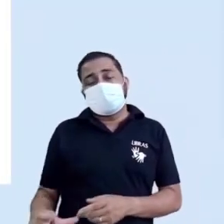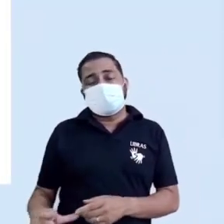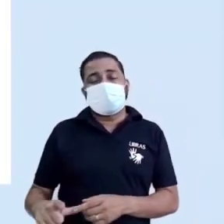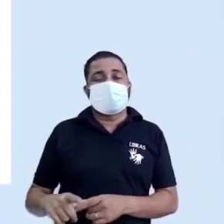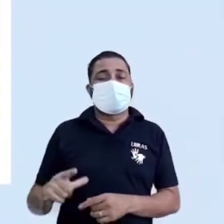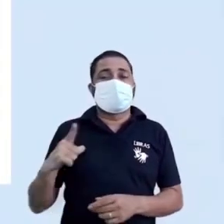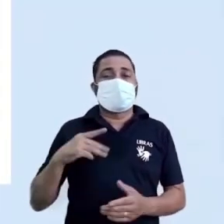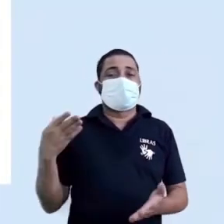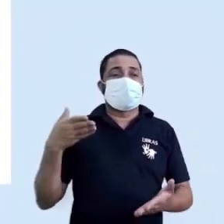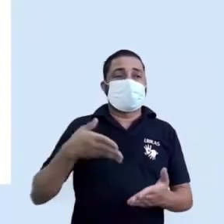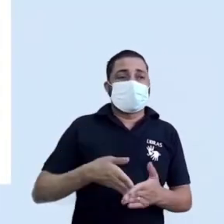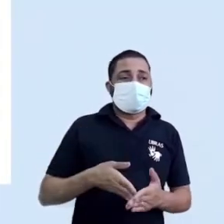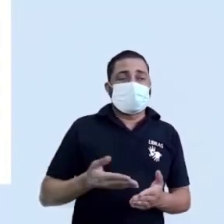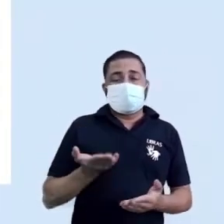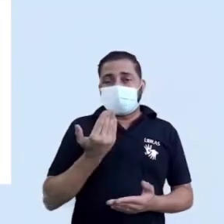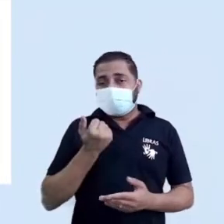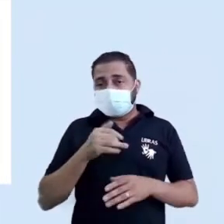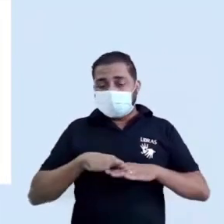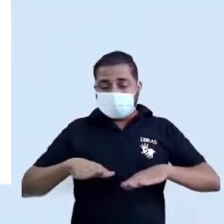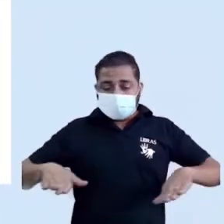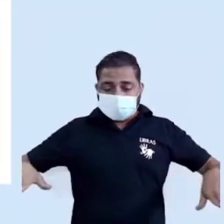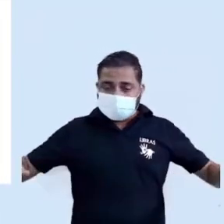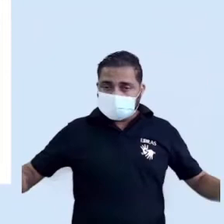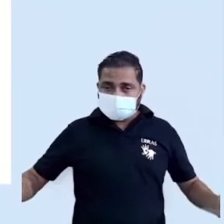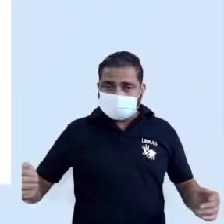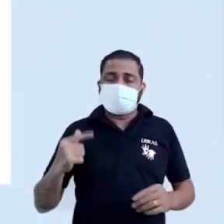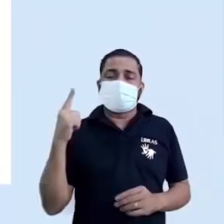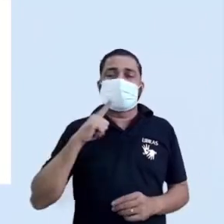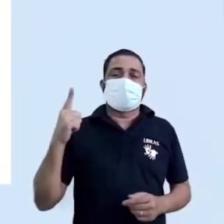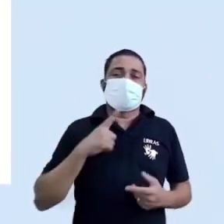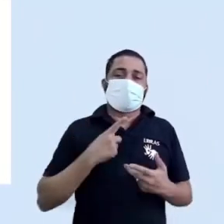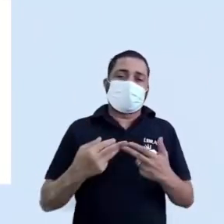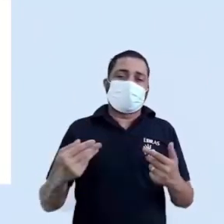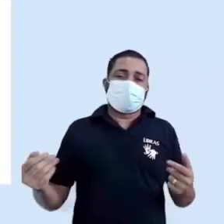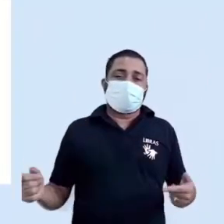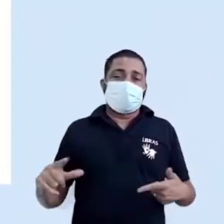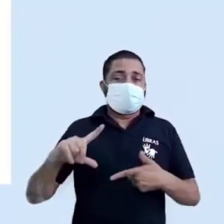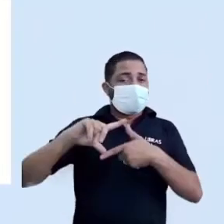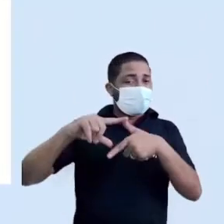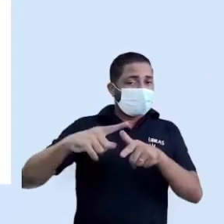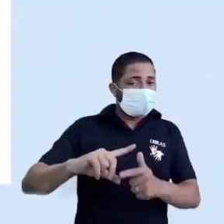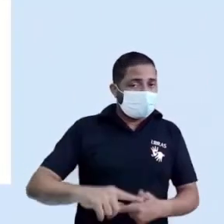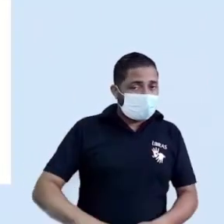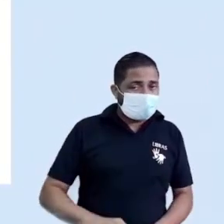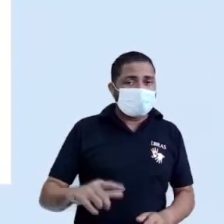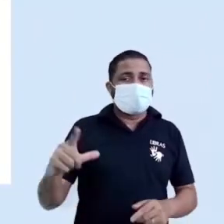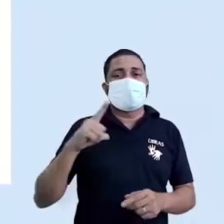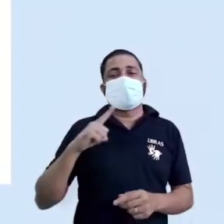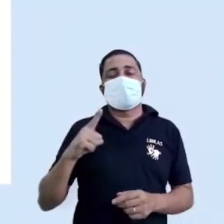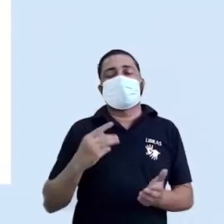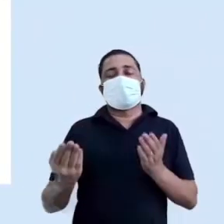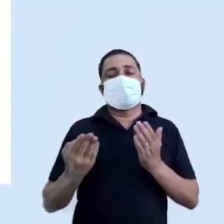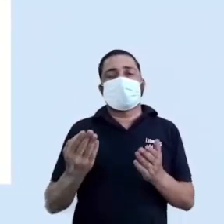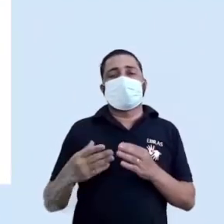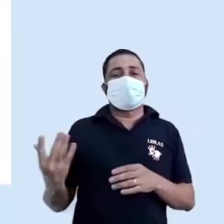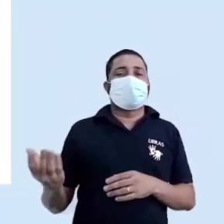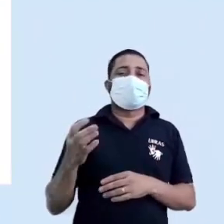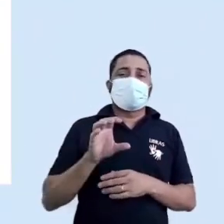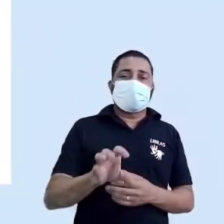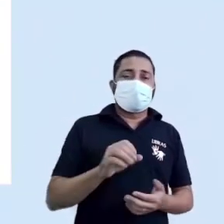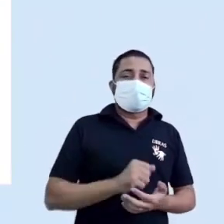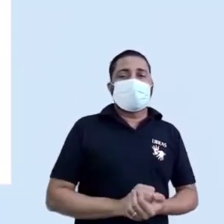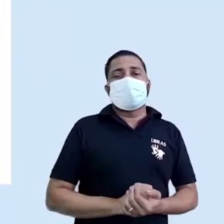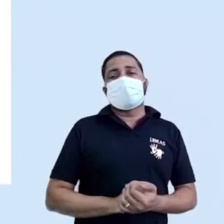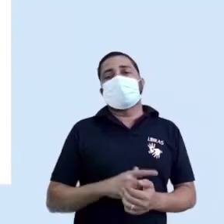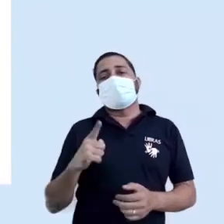Última Ceia, onde a gente tem uma série de elementos geométricos que servem como parâmetro para a composição. A